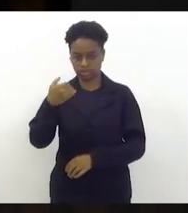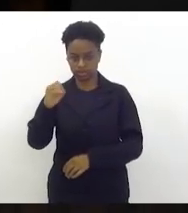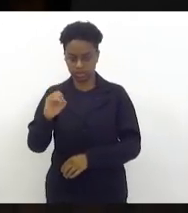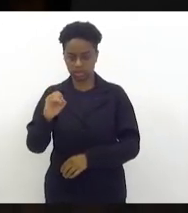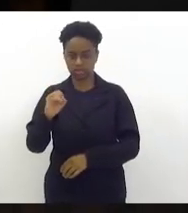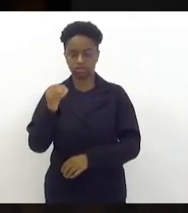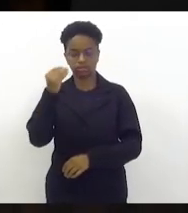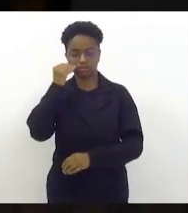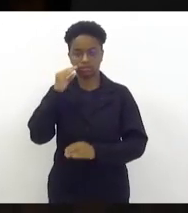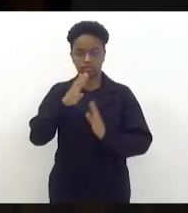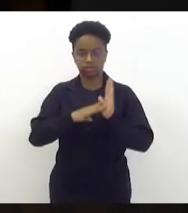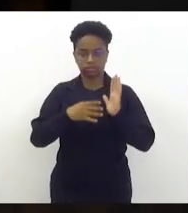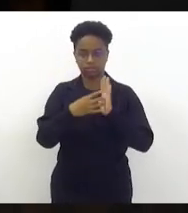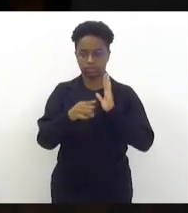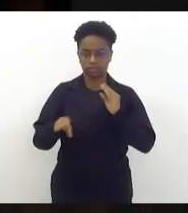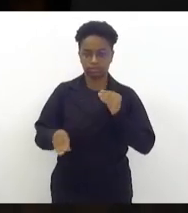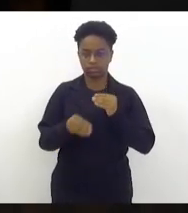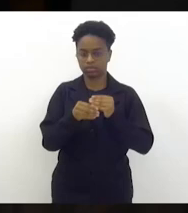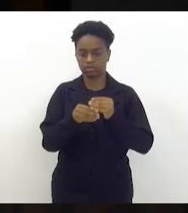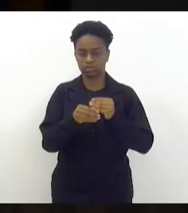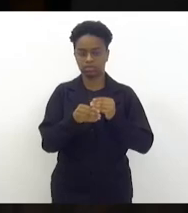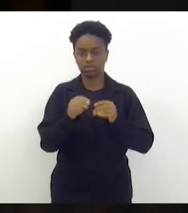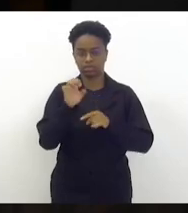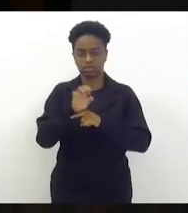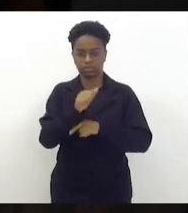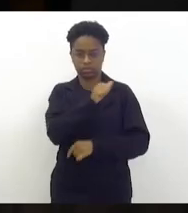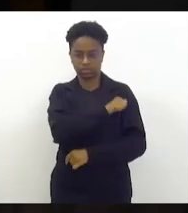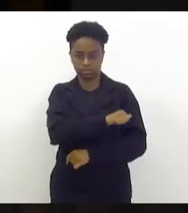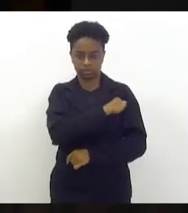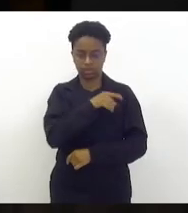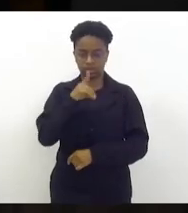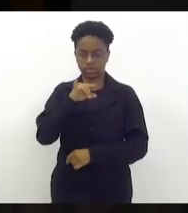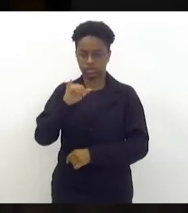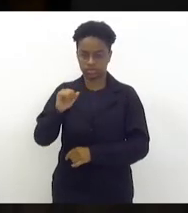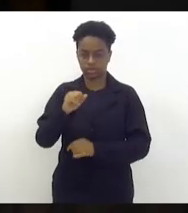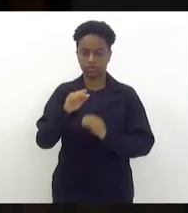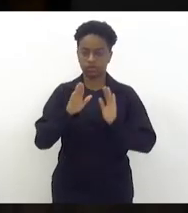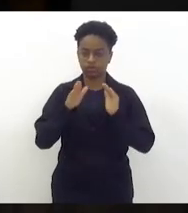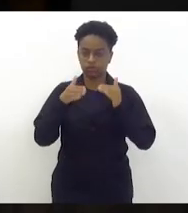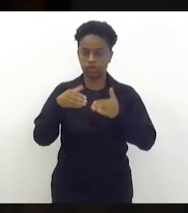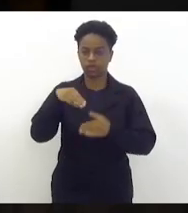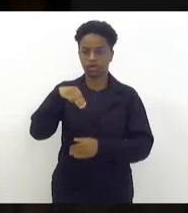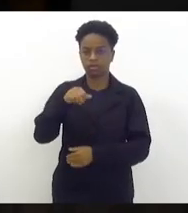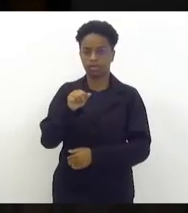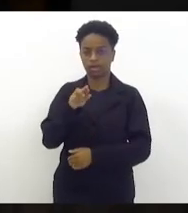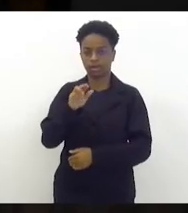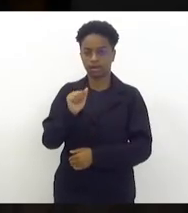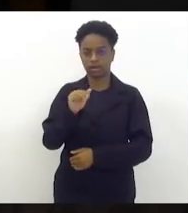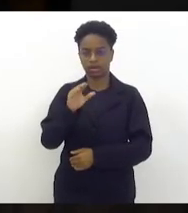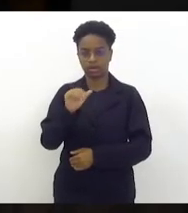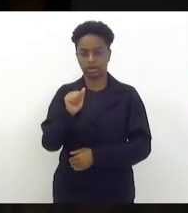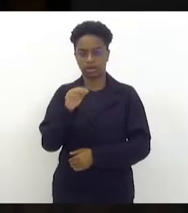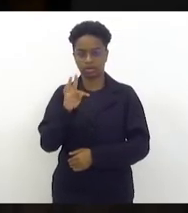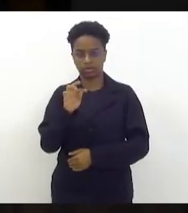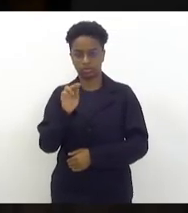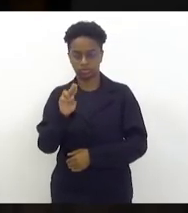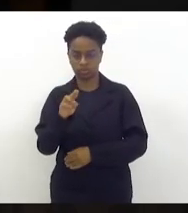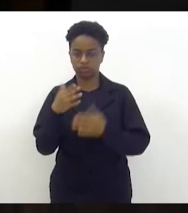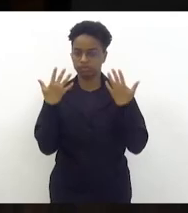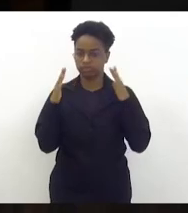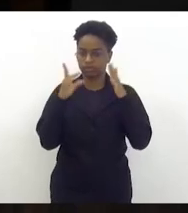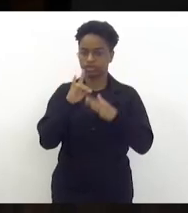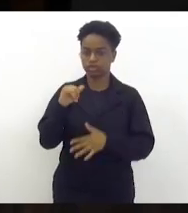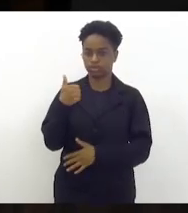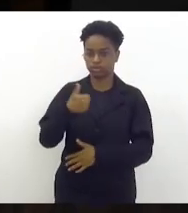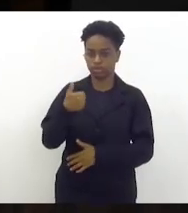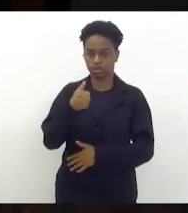para incluir no calendário oficial do Estado do Rio de Janeiro o Dia Estadual do Maracatu, a ser comemorado no dia 1º de